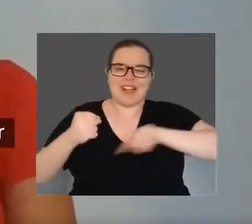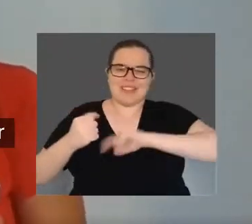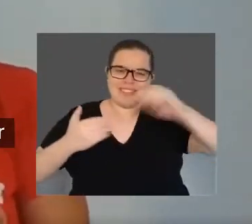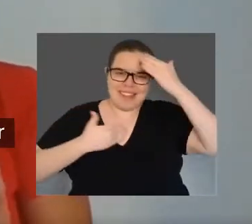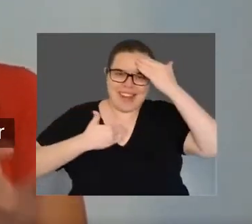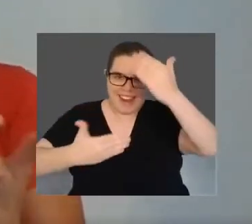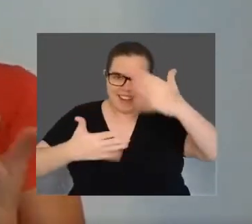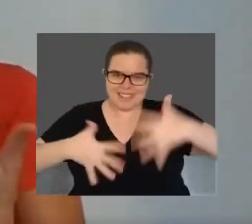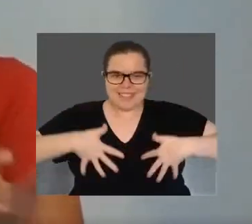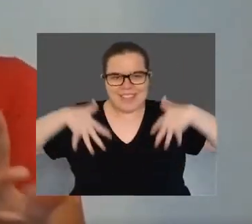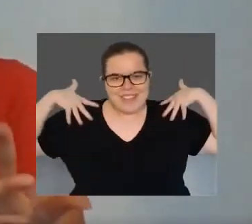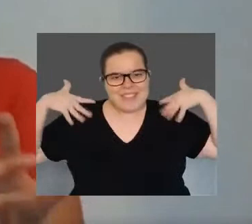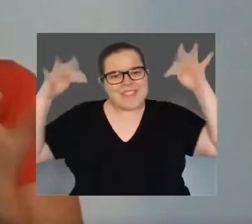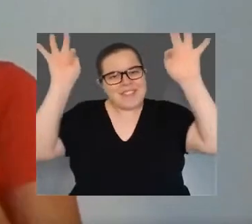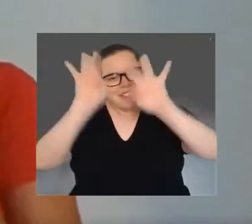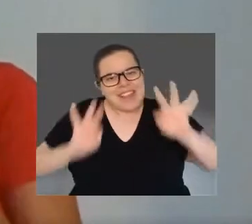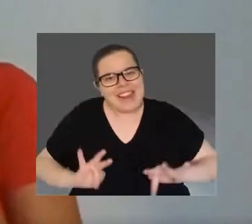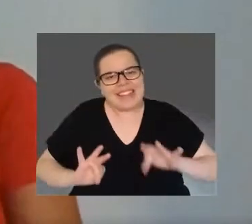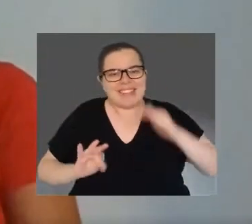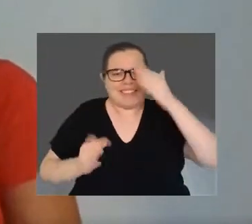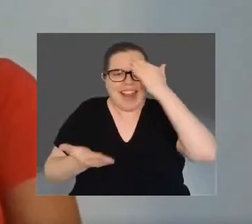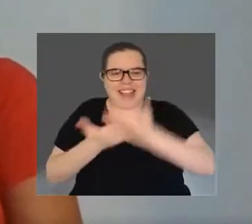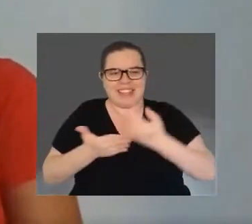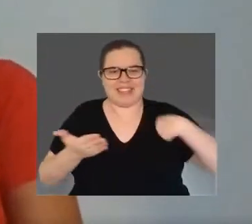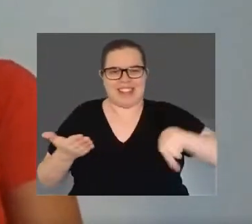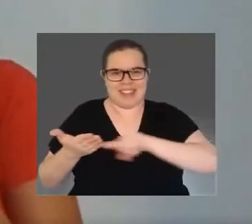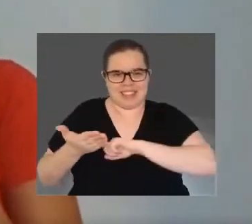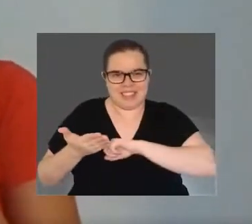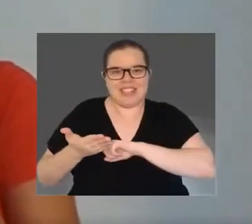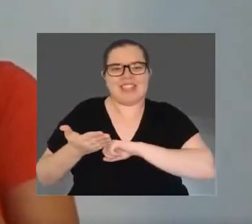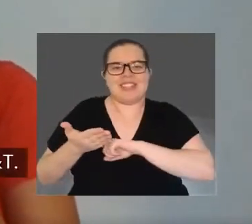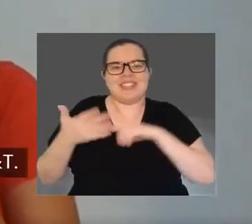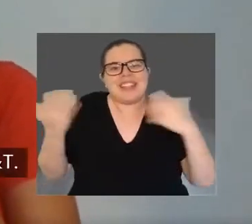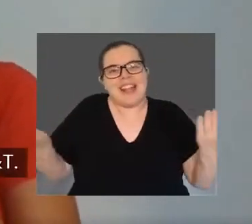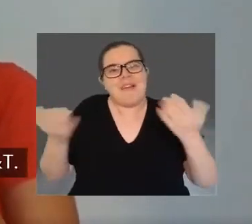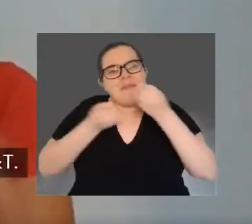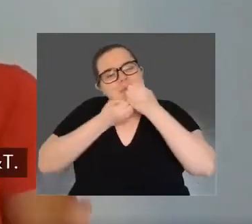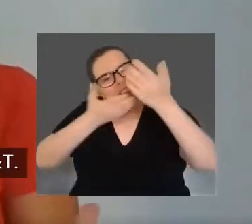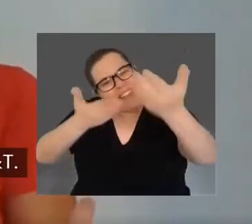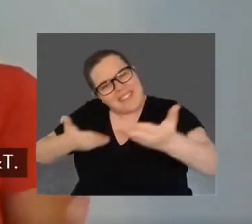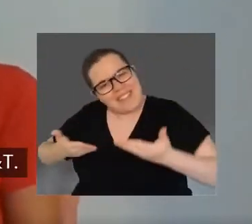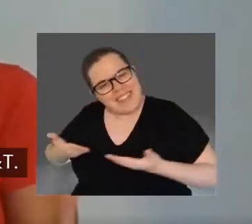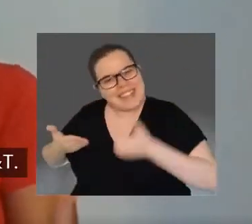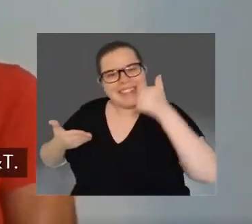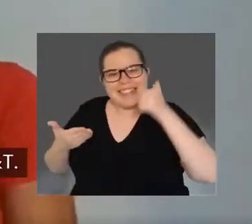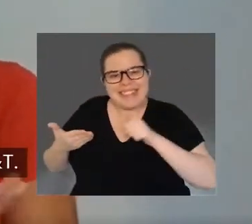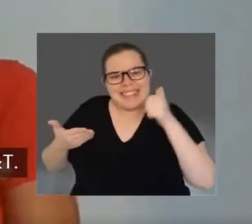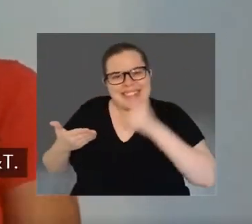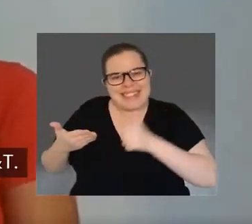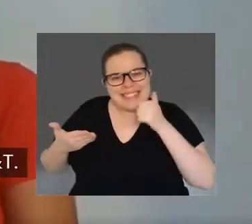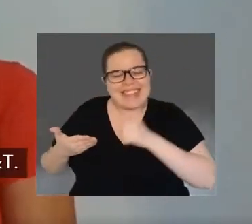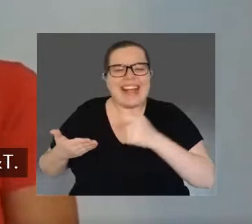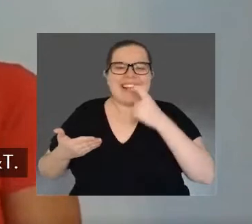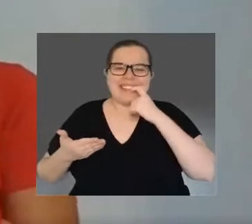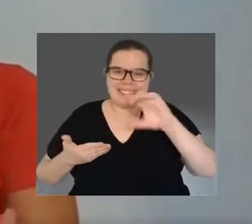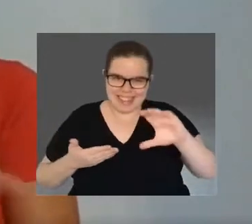muito gratos, né, por esse voto de confiança. Então, sejam super bem-vindas à CIT.